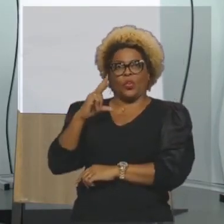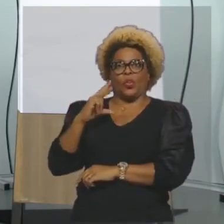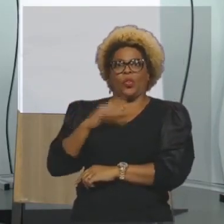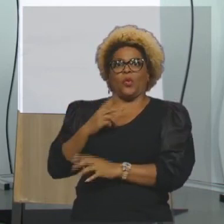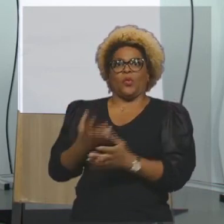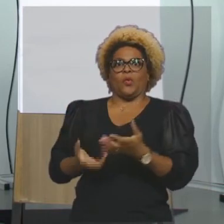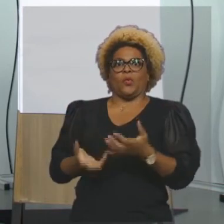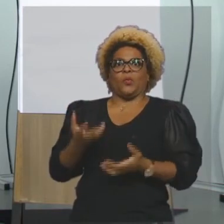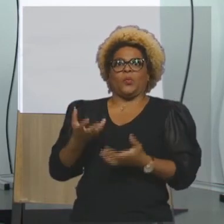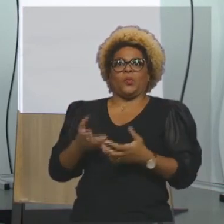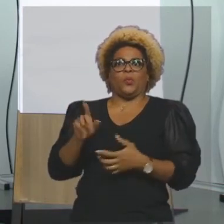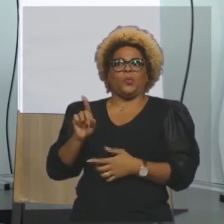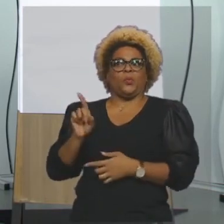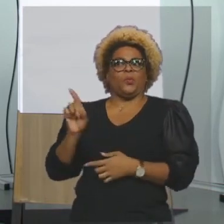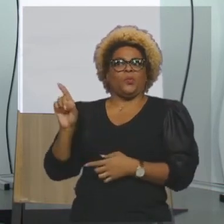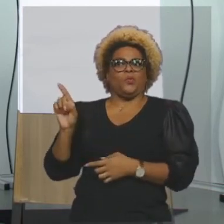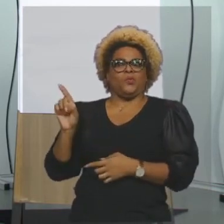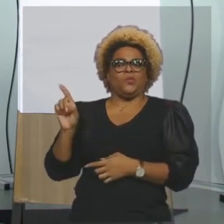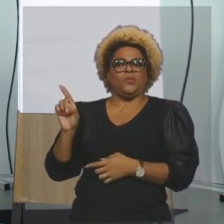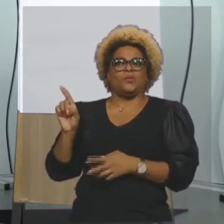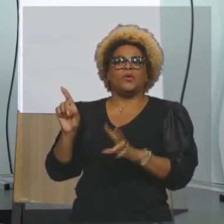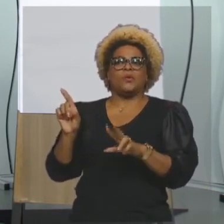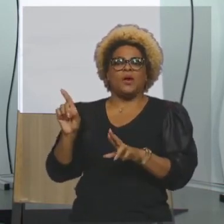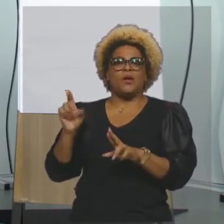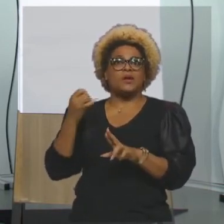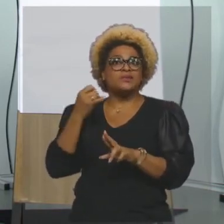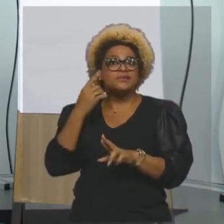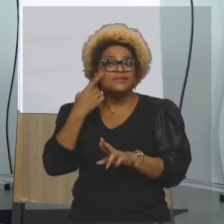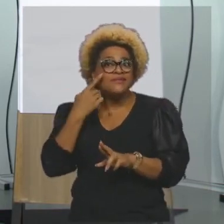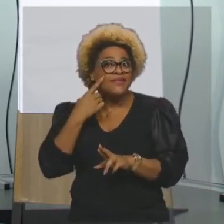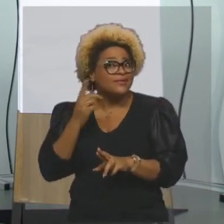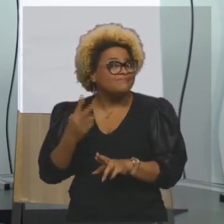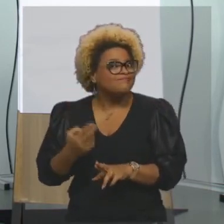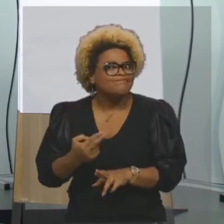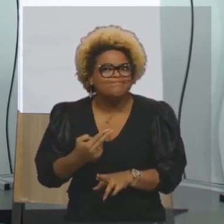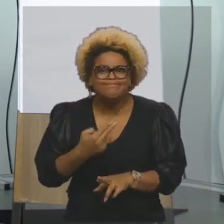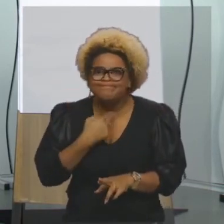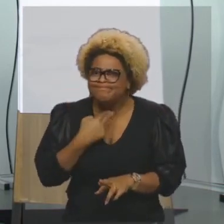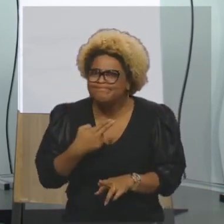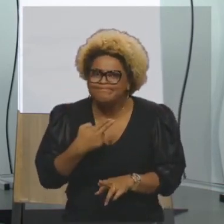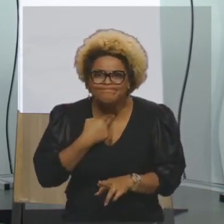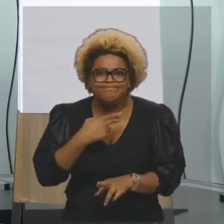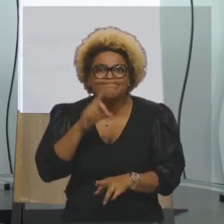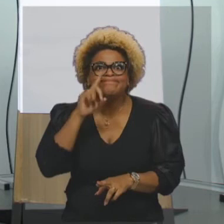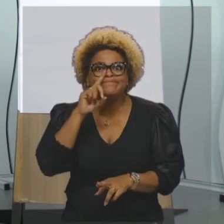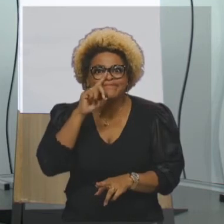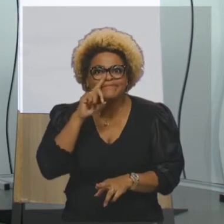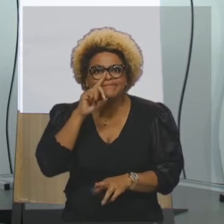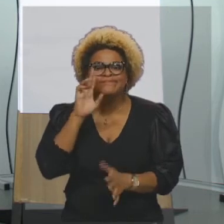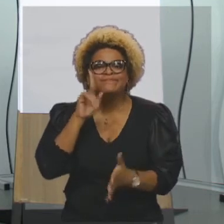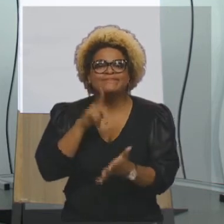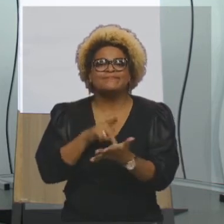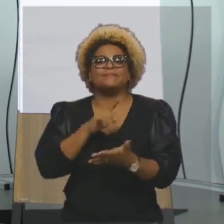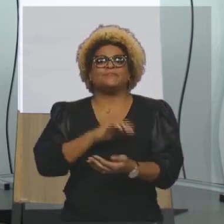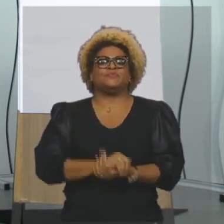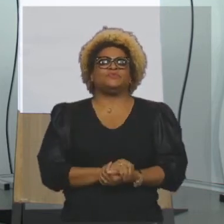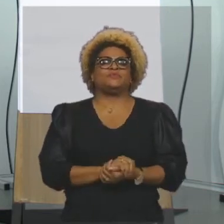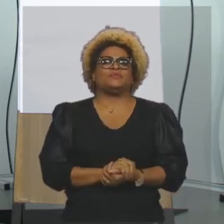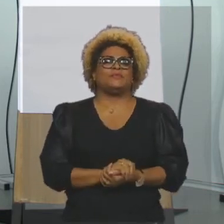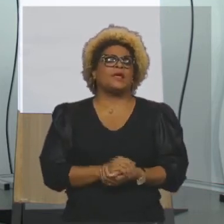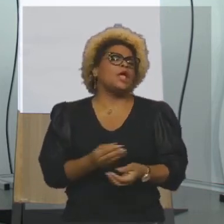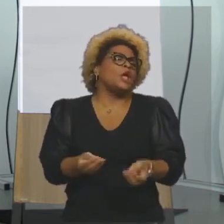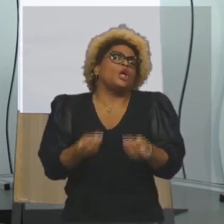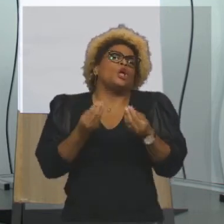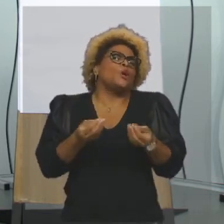isso aqui, se vocês verem, pelo amor de Deus, não façam isso. É perigoso pra caramba. Tá bom? Gente, vamos ver na prática como é que funciona isso aqui